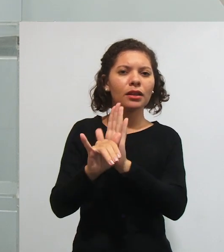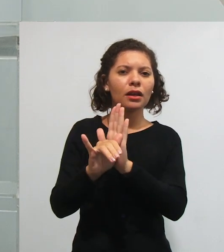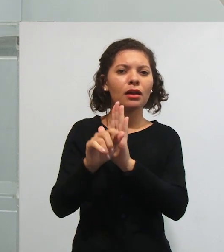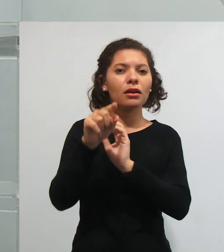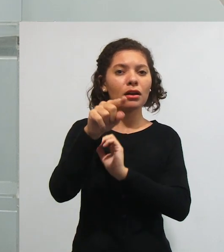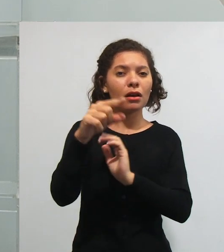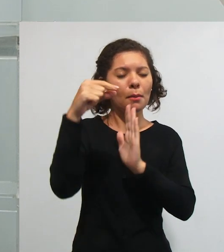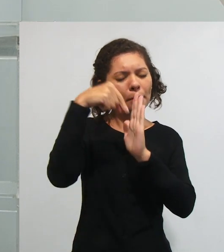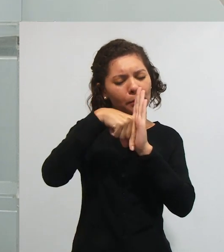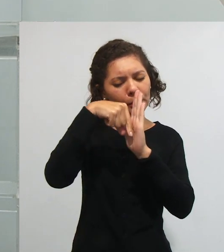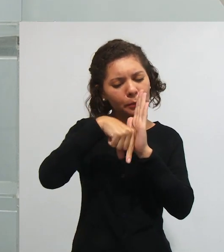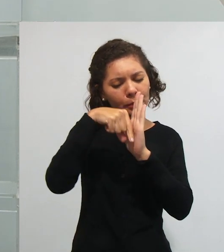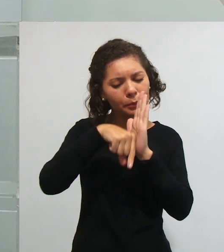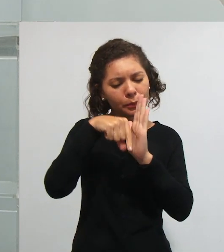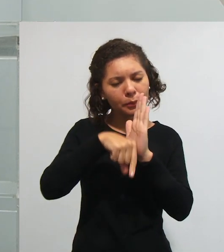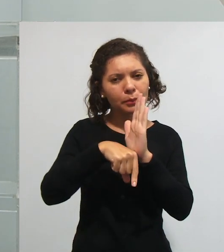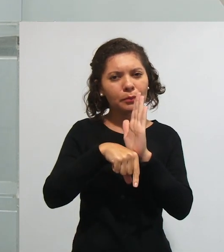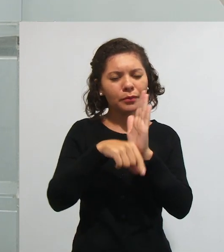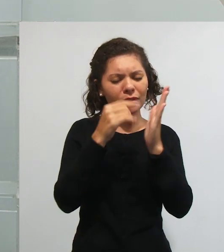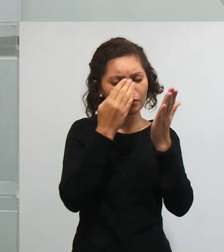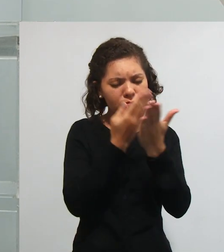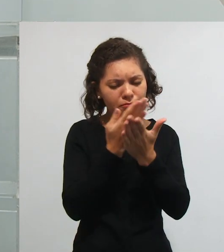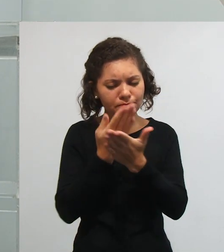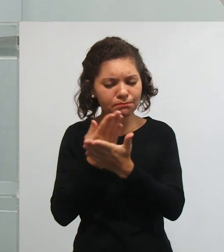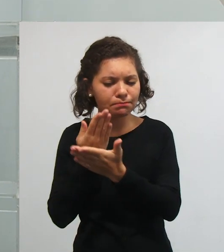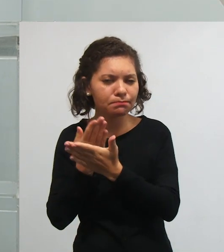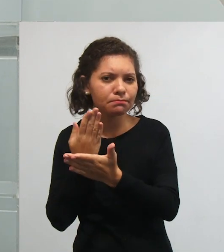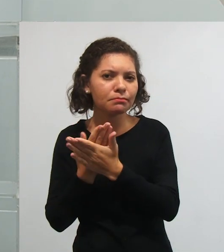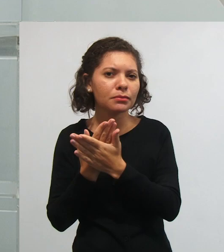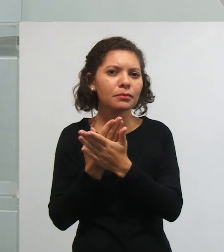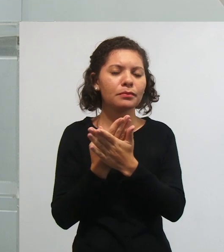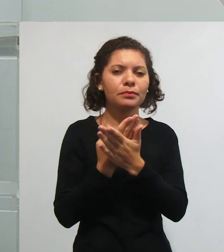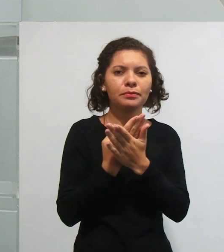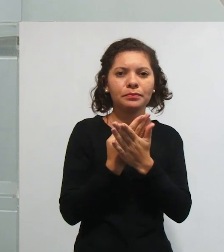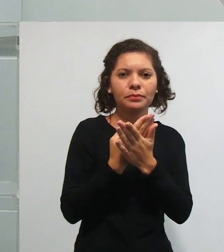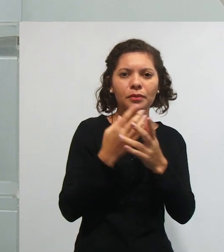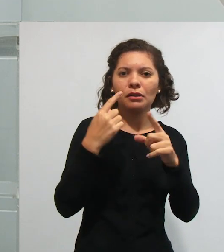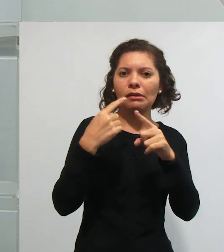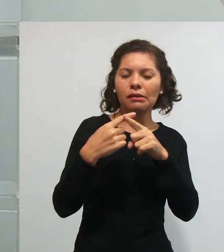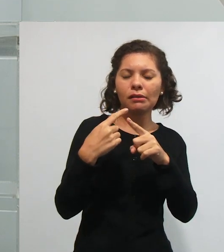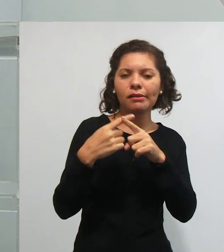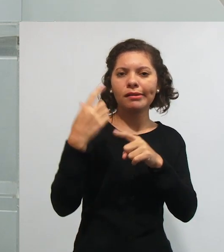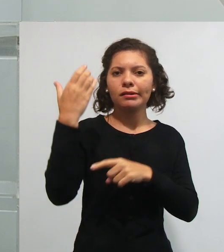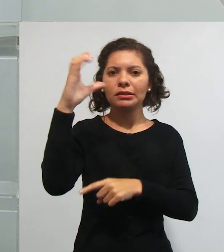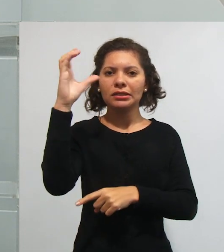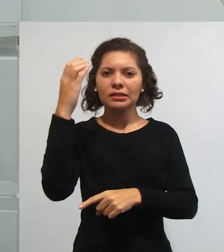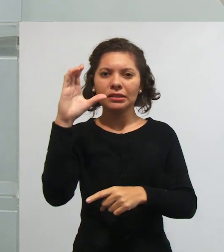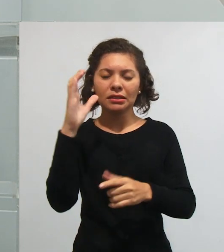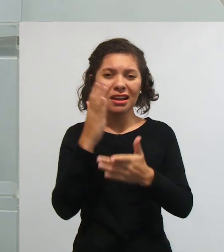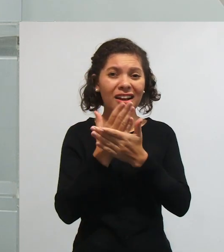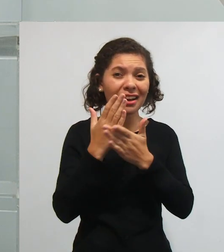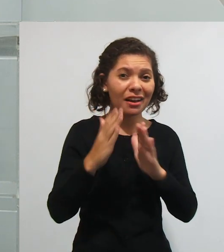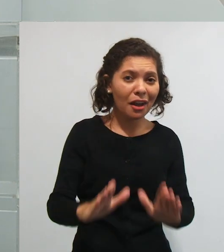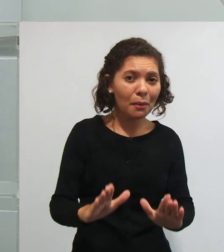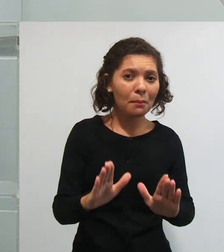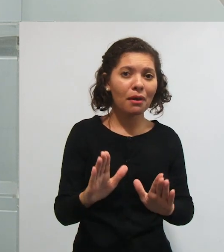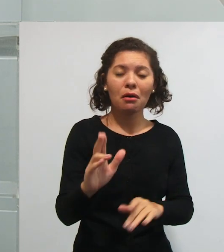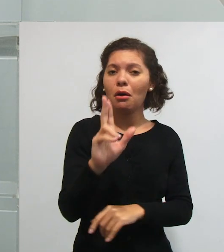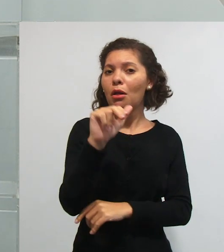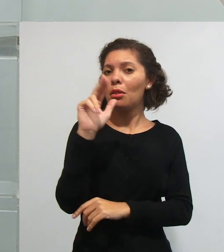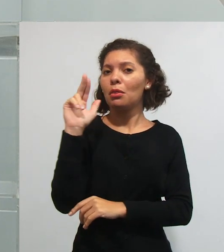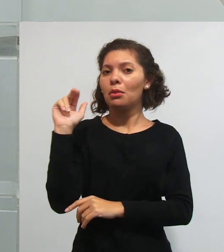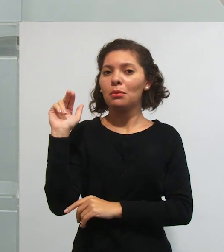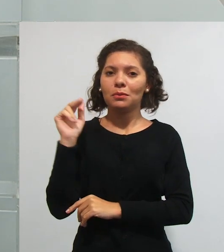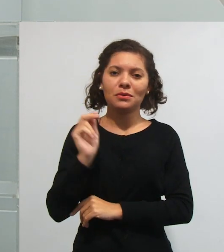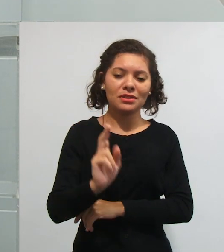um esgotamento. Mas não é por quê? Porque a ciência nunca se esgota, né? Claro, ela sempre tem mais alguma coisa. Então, não é